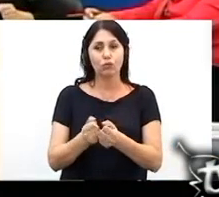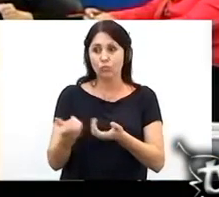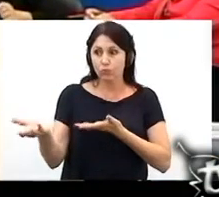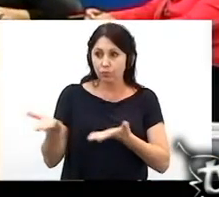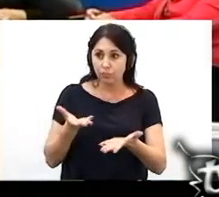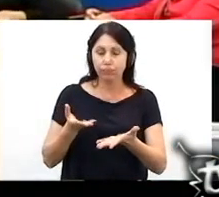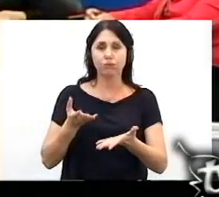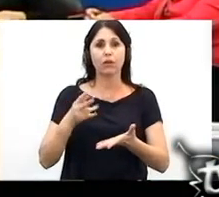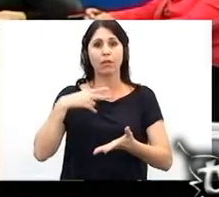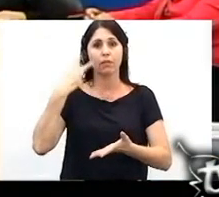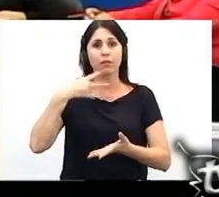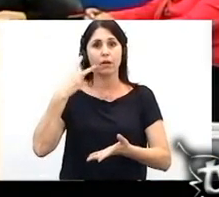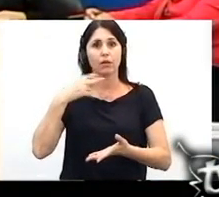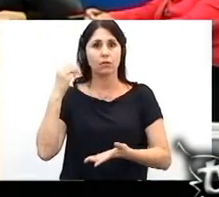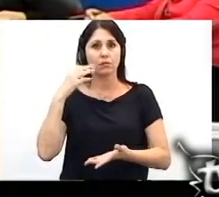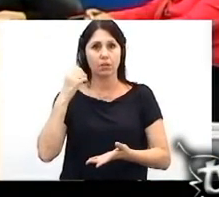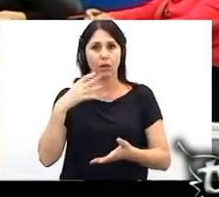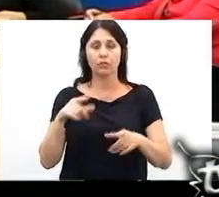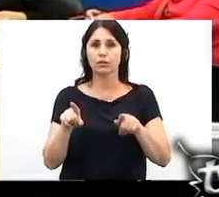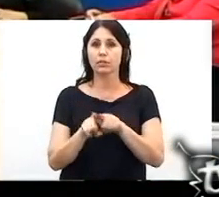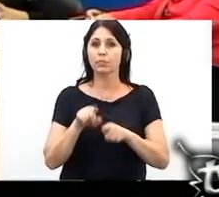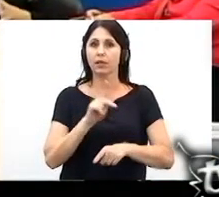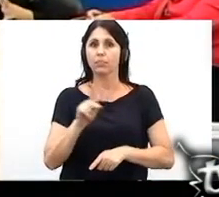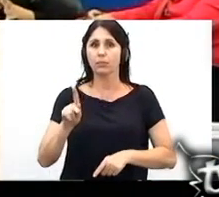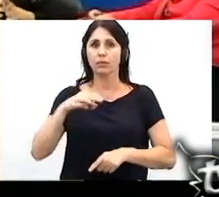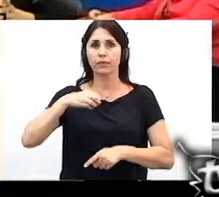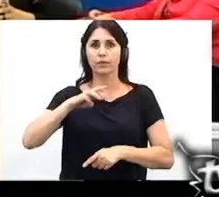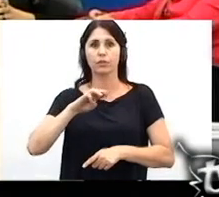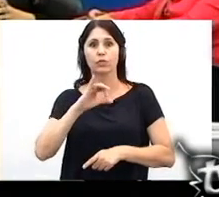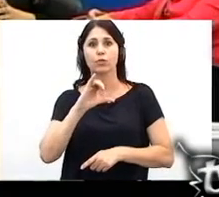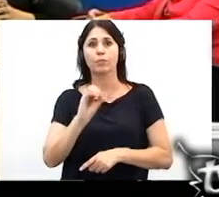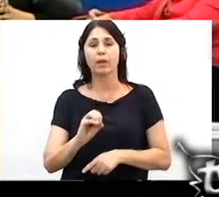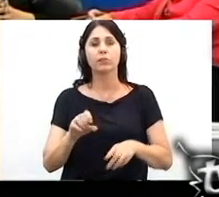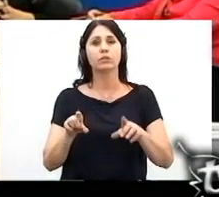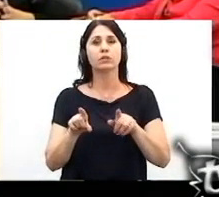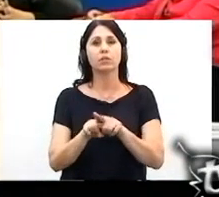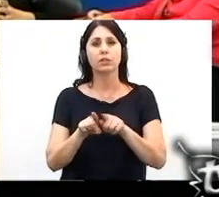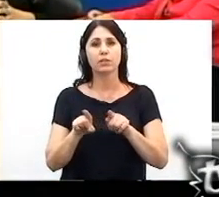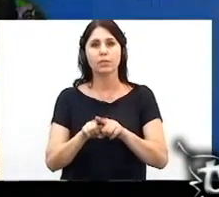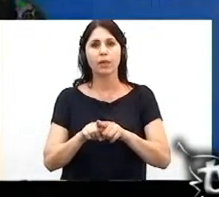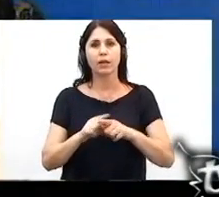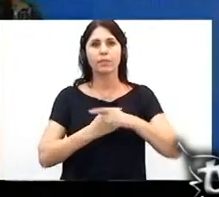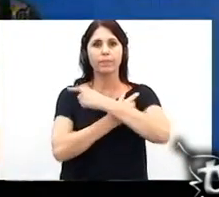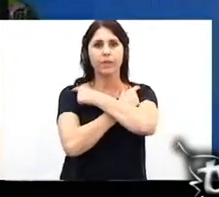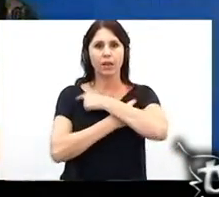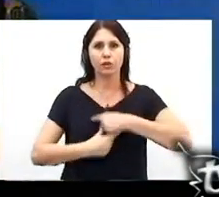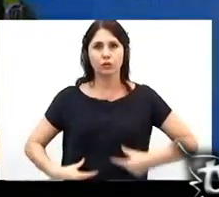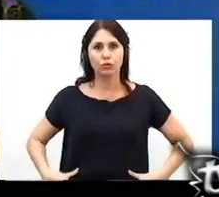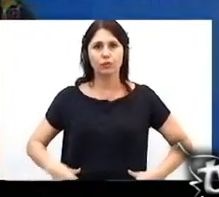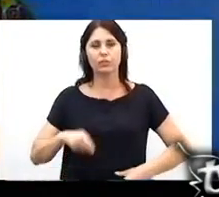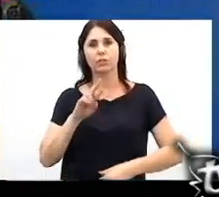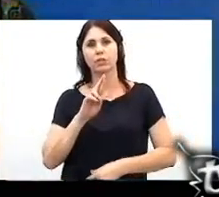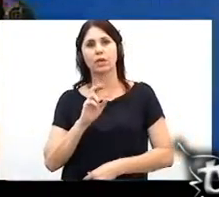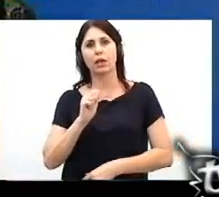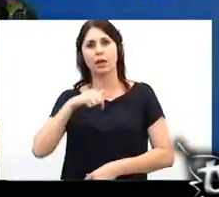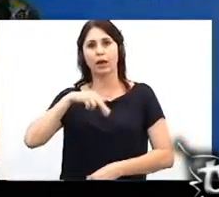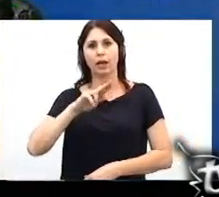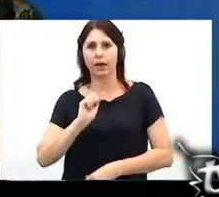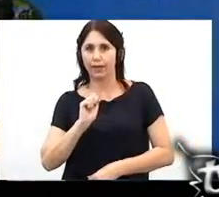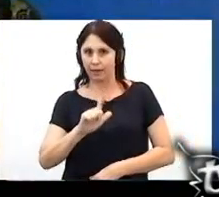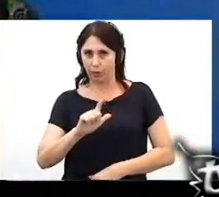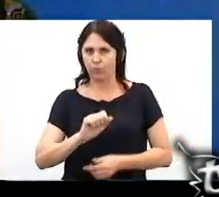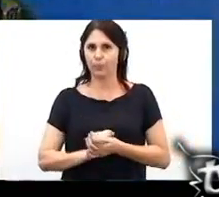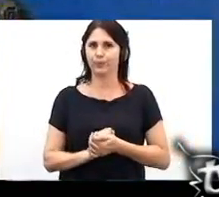Retornamos com Ecologia e Meio Ambiente. No programa de hoje, estamos falando sobre mobilidade urbana. Conosco, a vereadora Cláudia